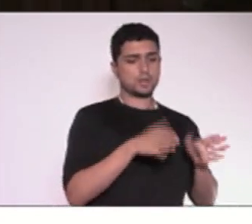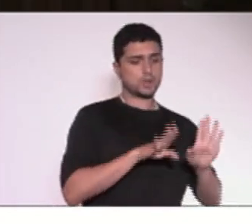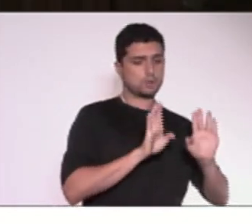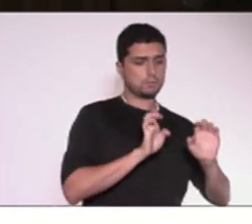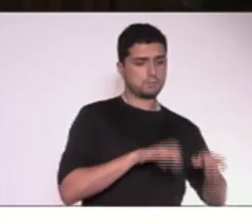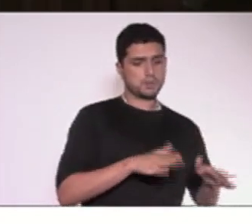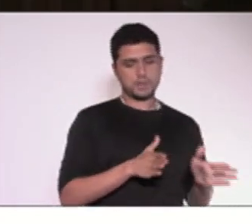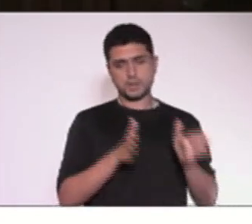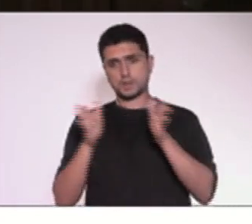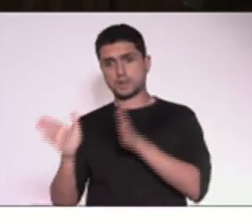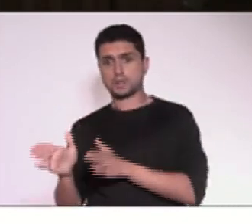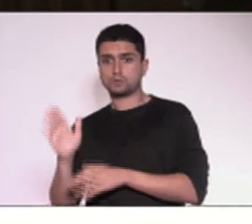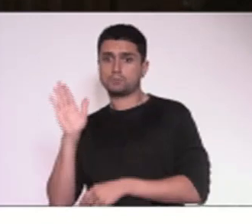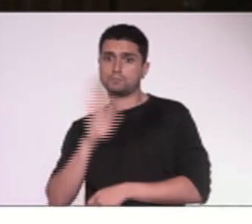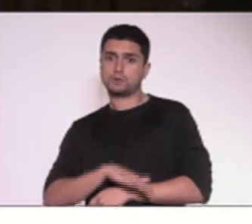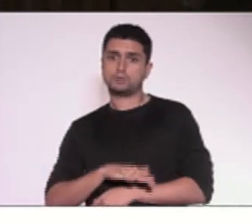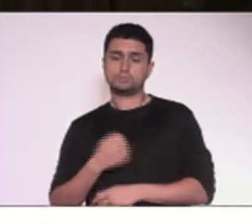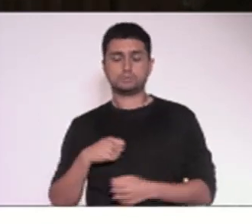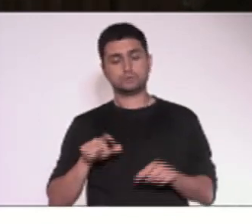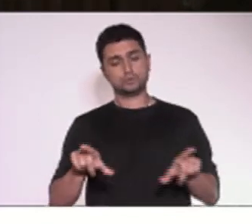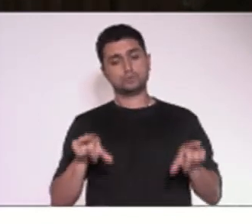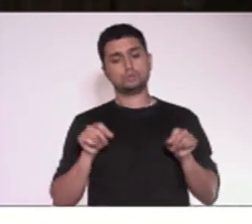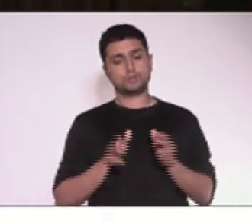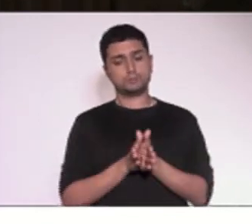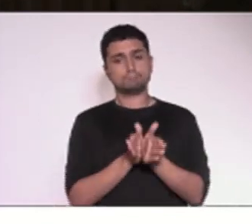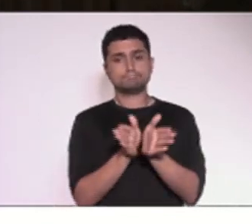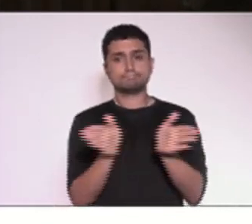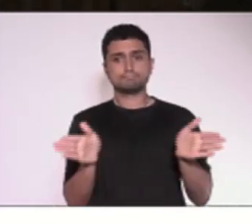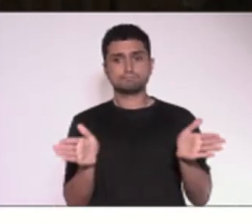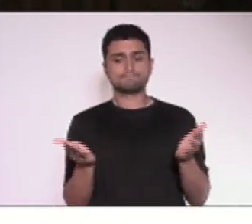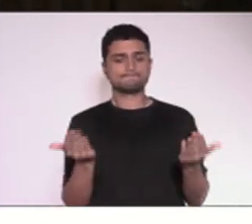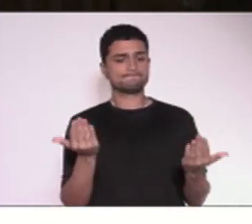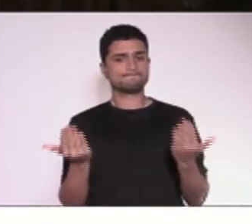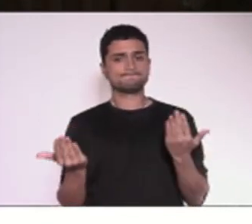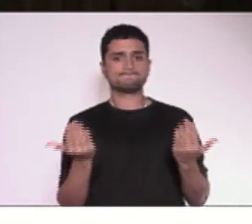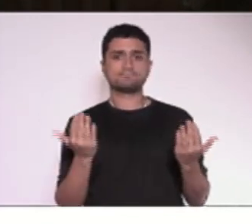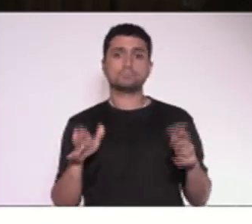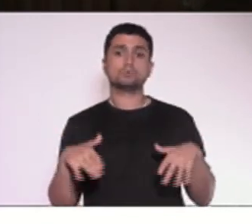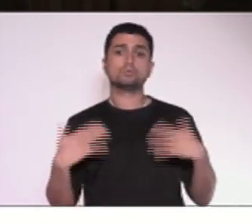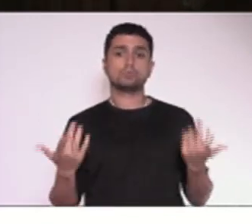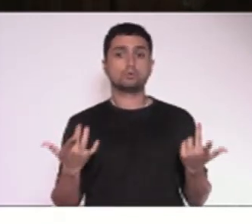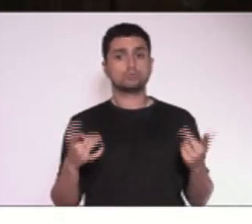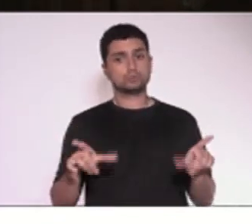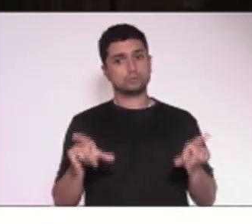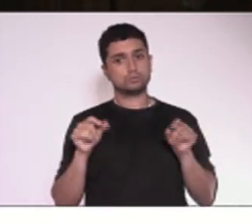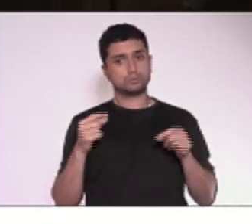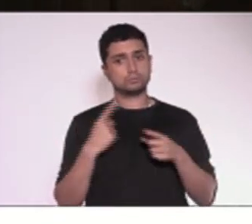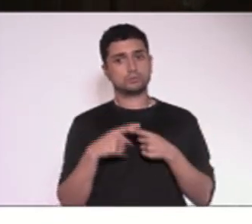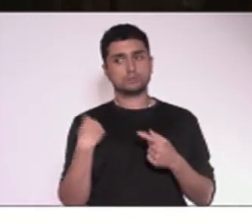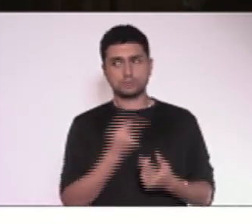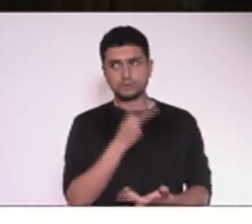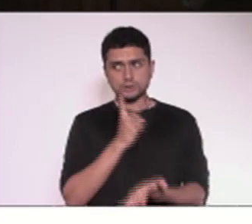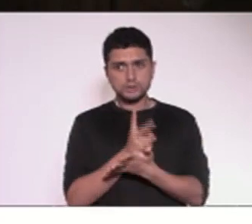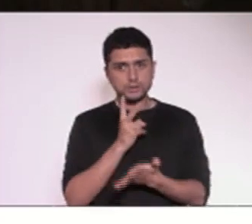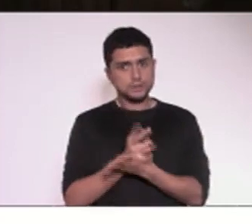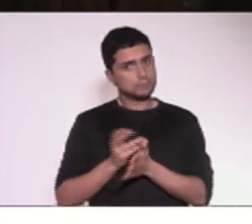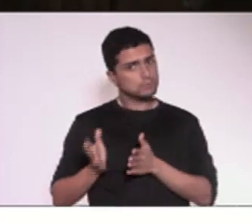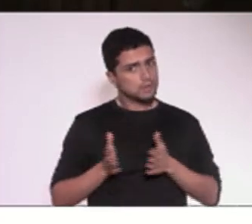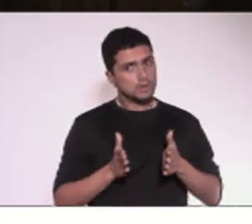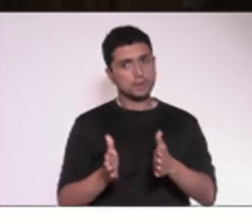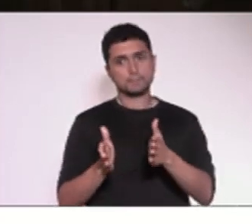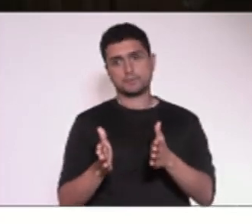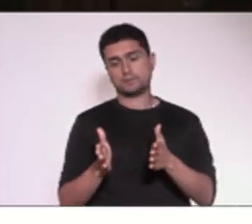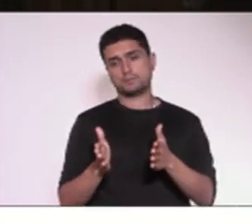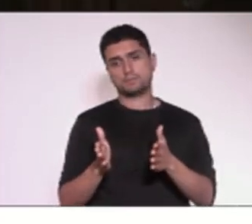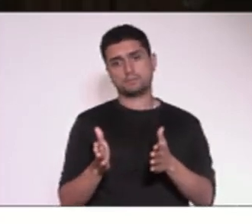que escolher, é só uma escolha. Porque nós estamos sempre no mesmo caminho, a polícia está no mesmo caminho que o do